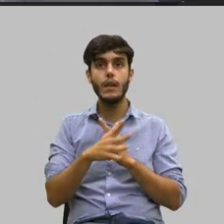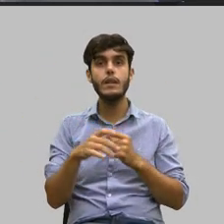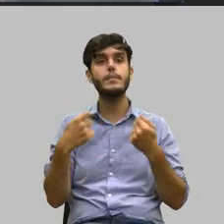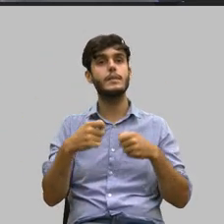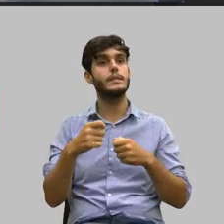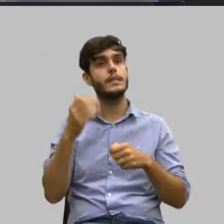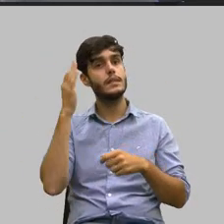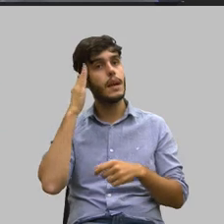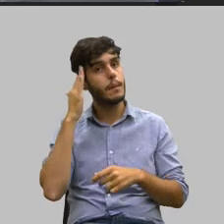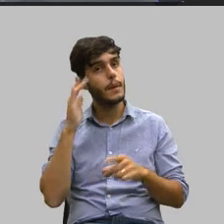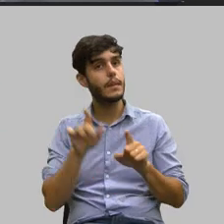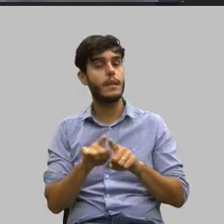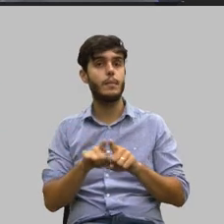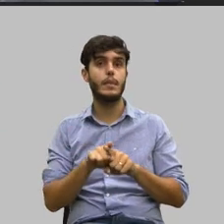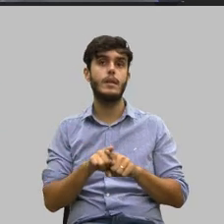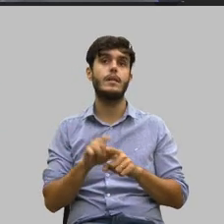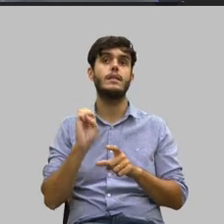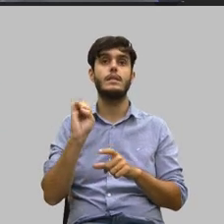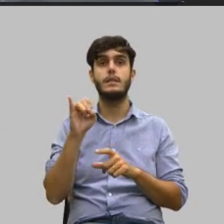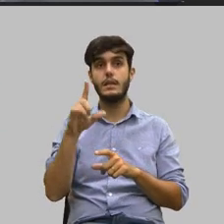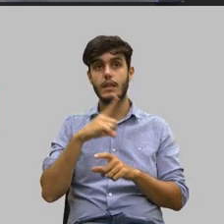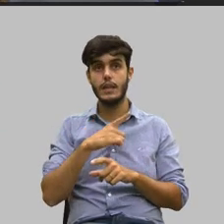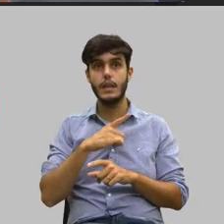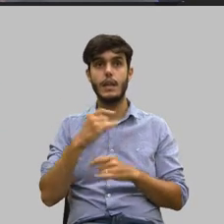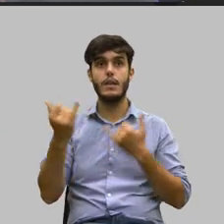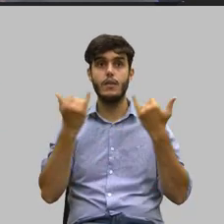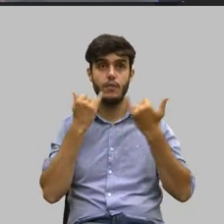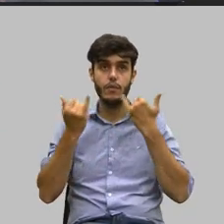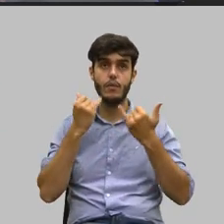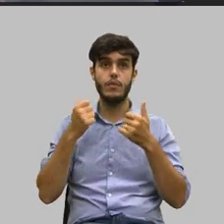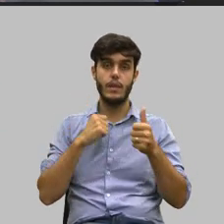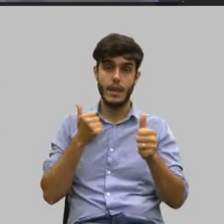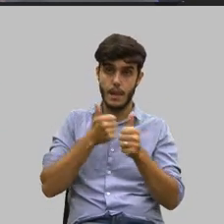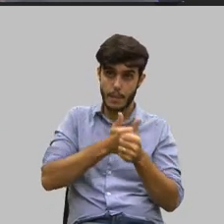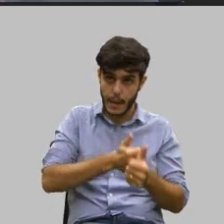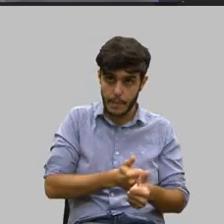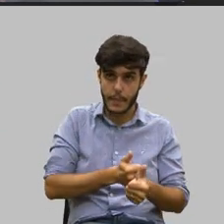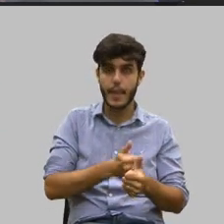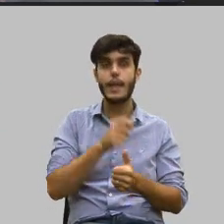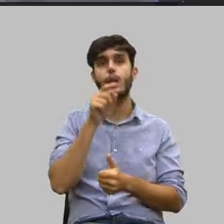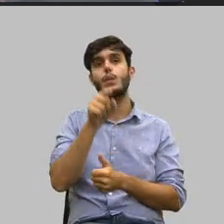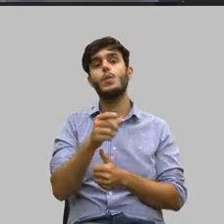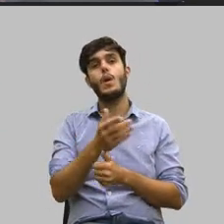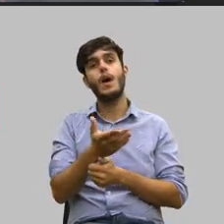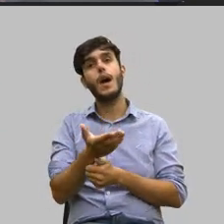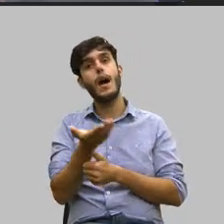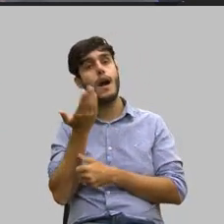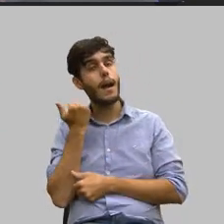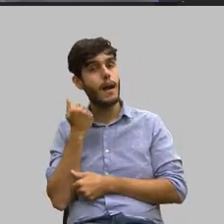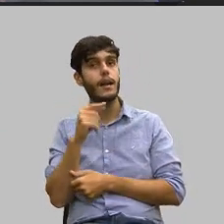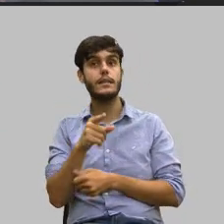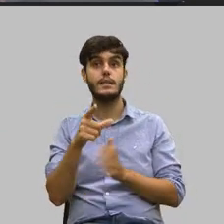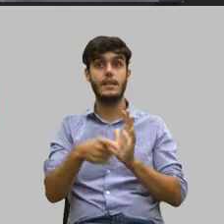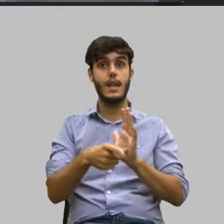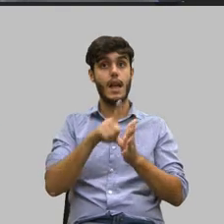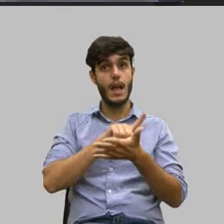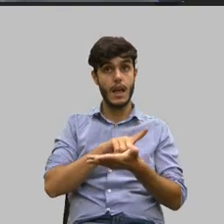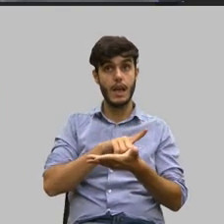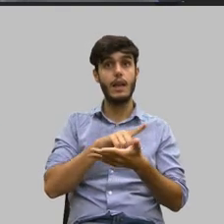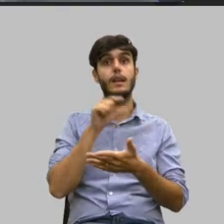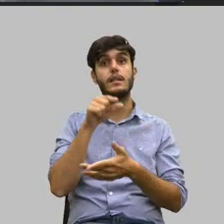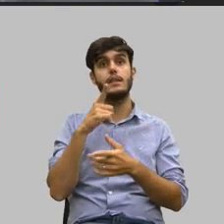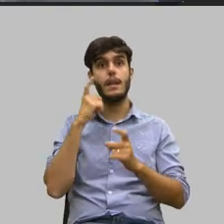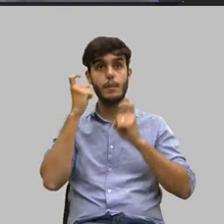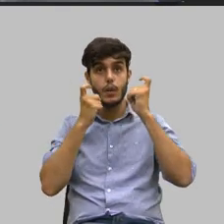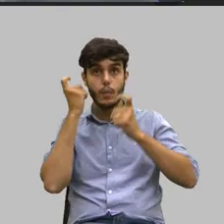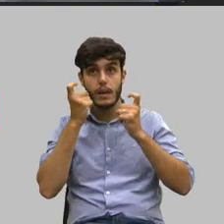também né então se o senhor tem informações o acompanhamento que é feito eh se algo hoje preocupa a instituição